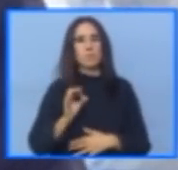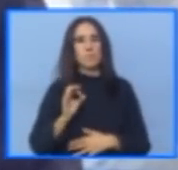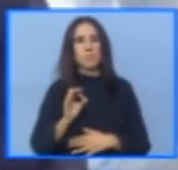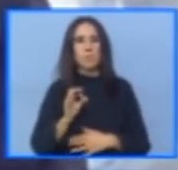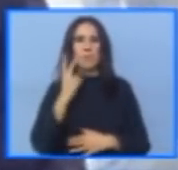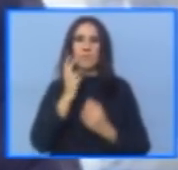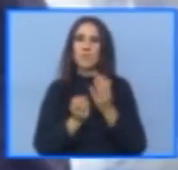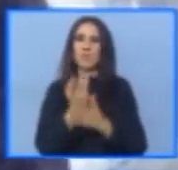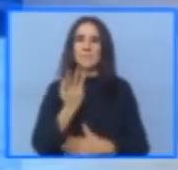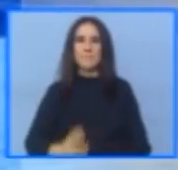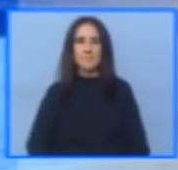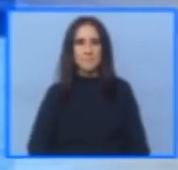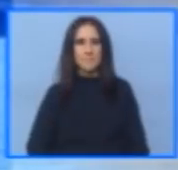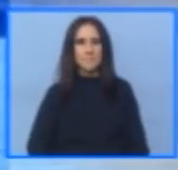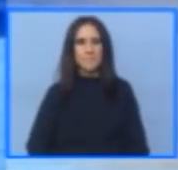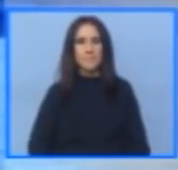gerar vida.